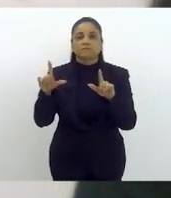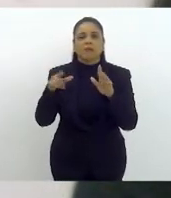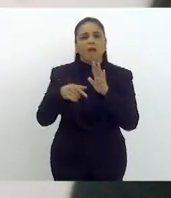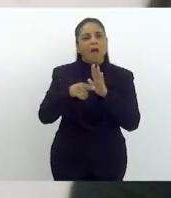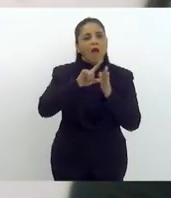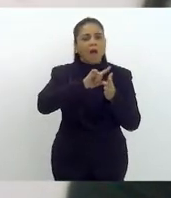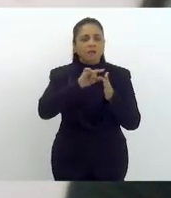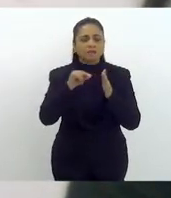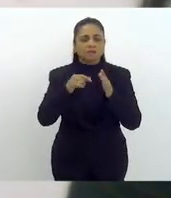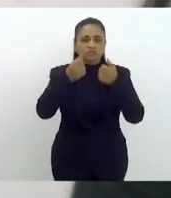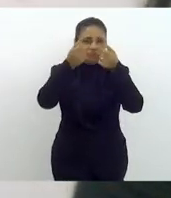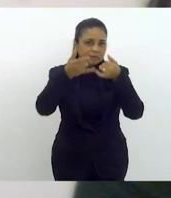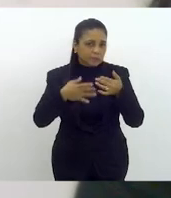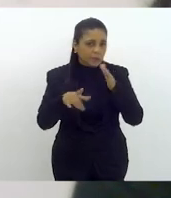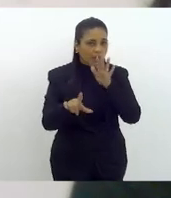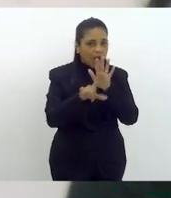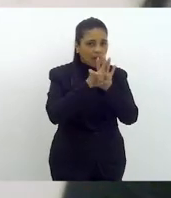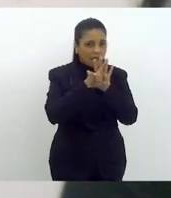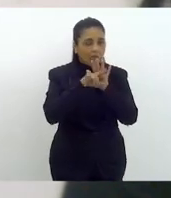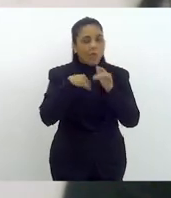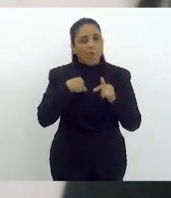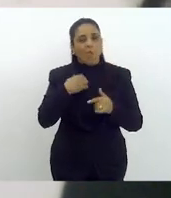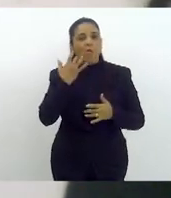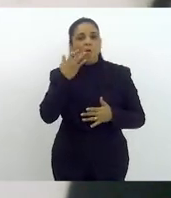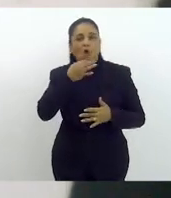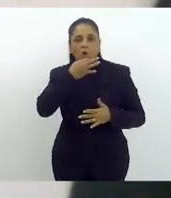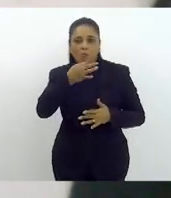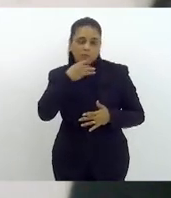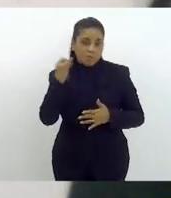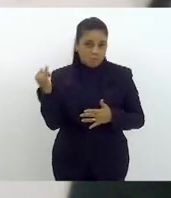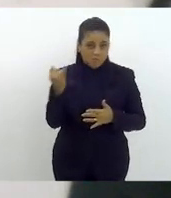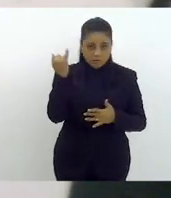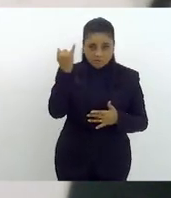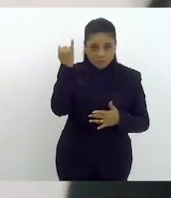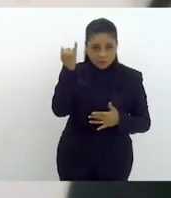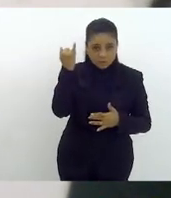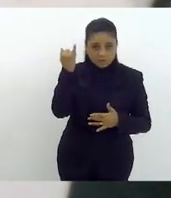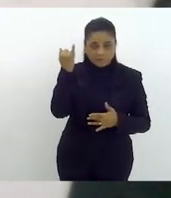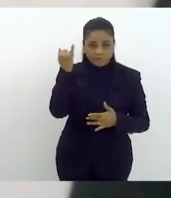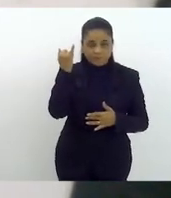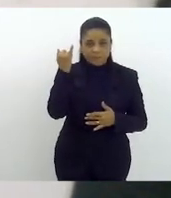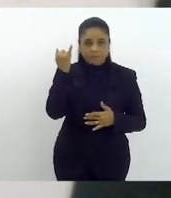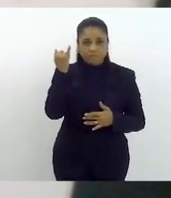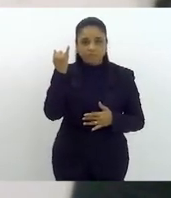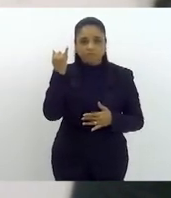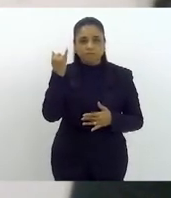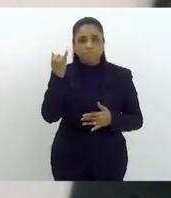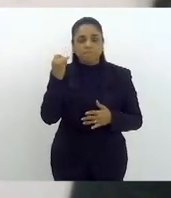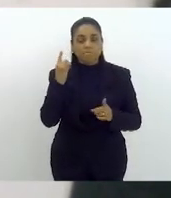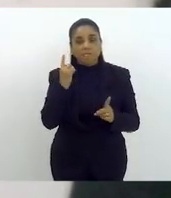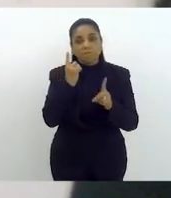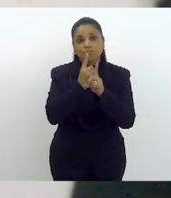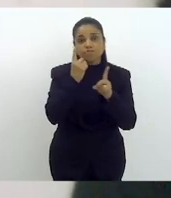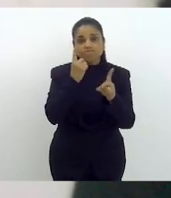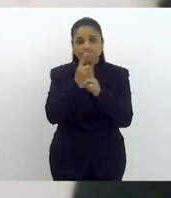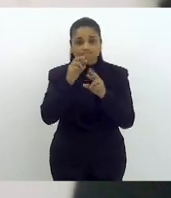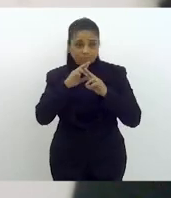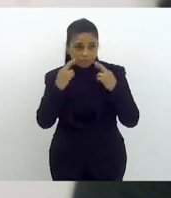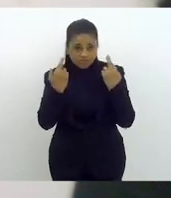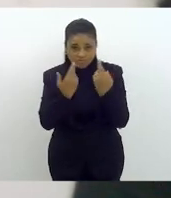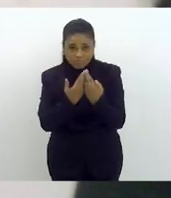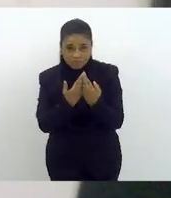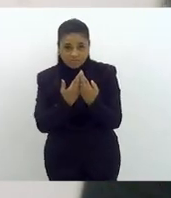de falar da lei porque eu sempre acho importante dizer o seguinte os encontros são